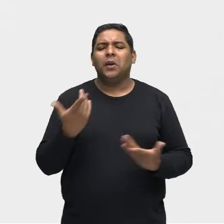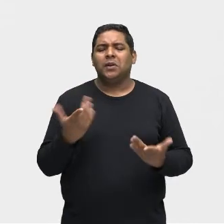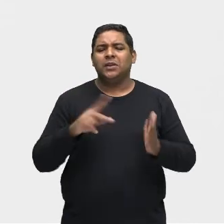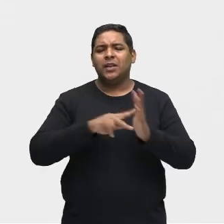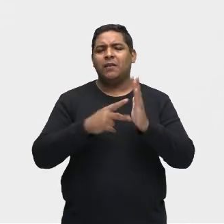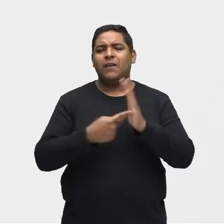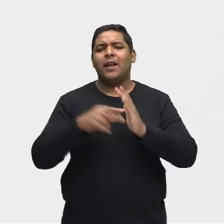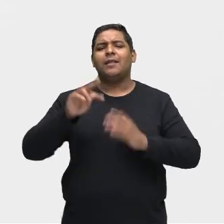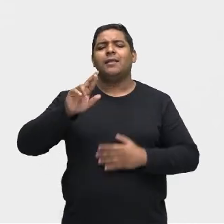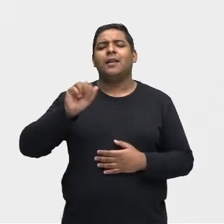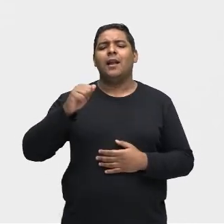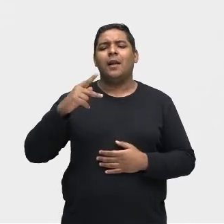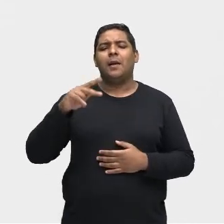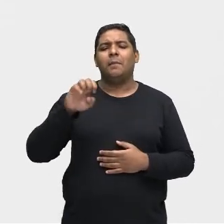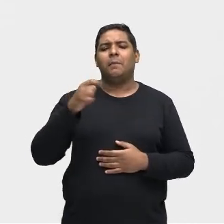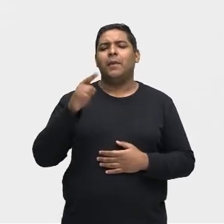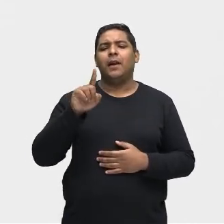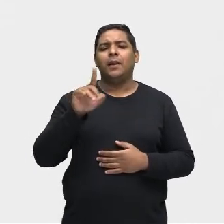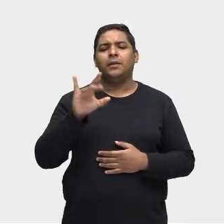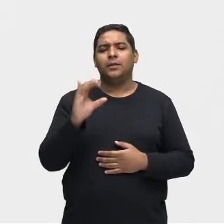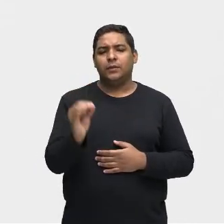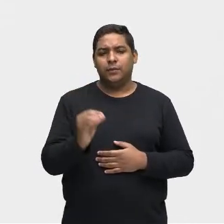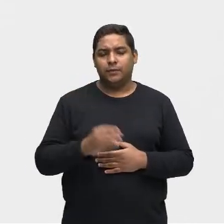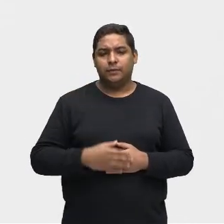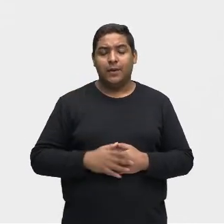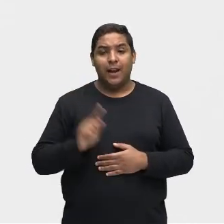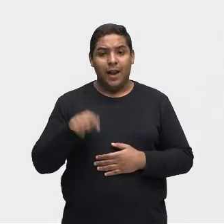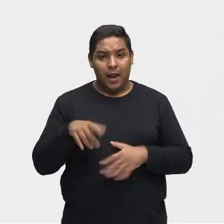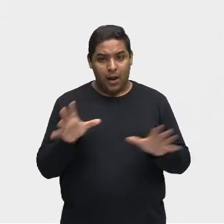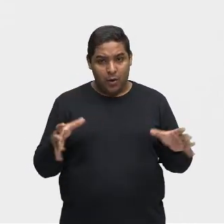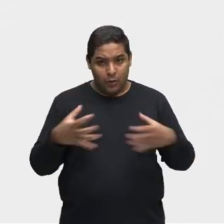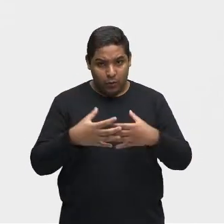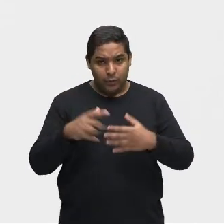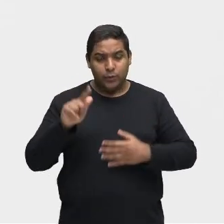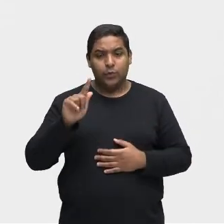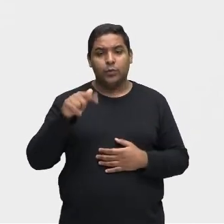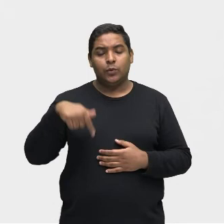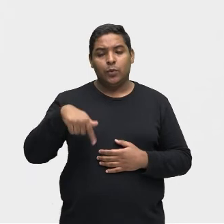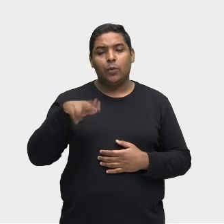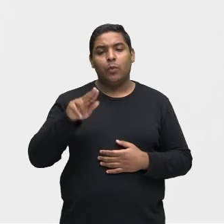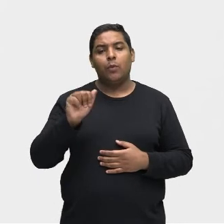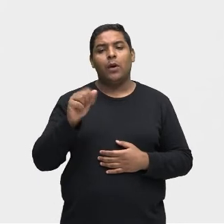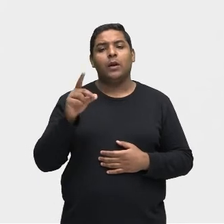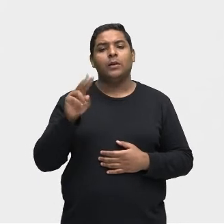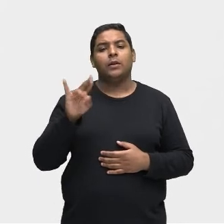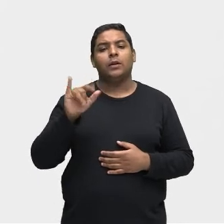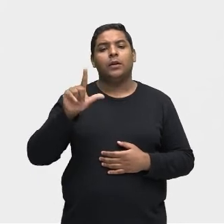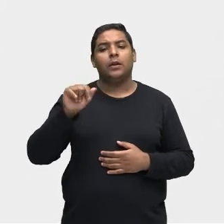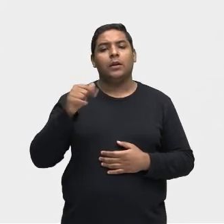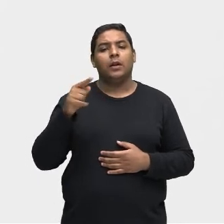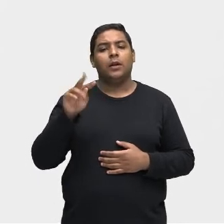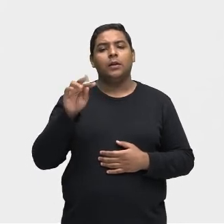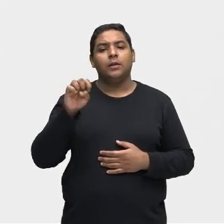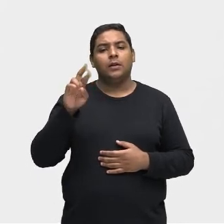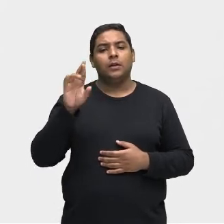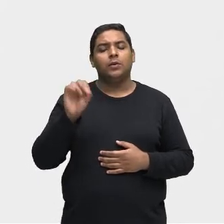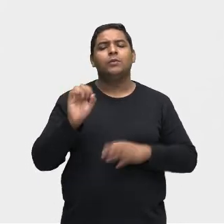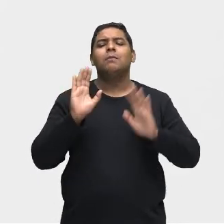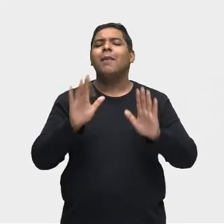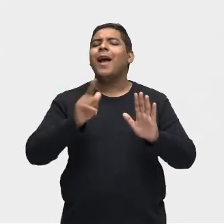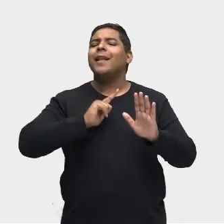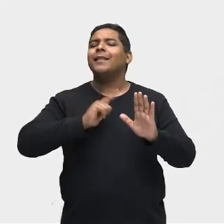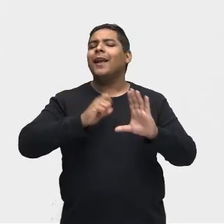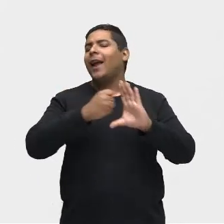o trapézio, ele pertence ao grupo dos quadriláteros, mas ele possui as suas